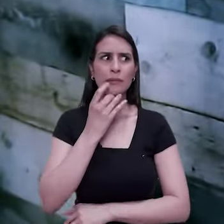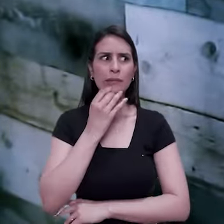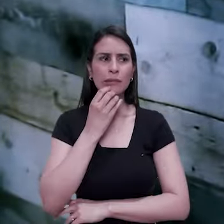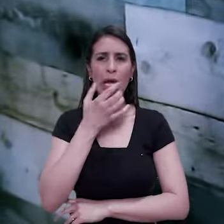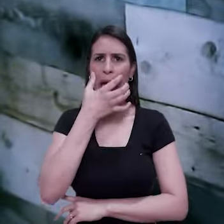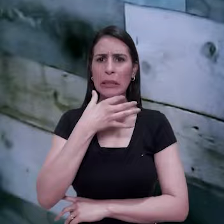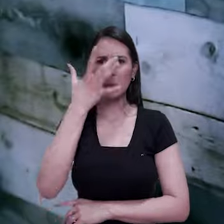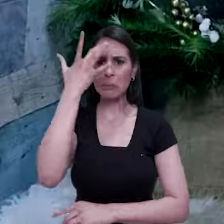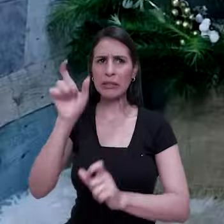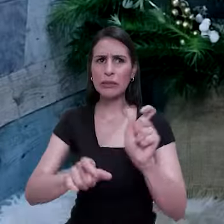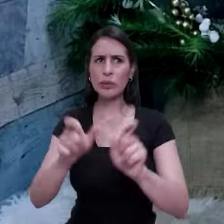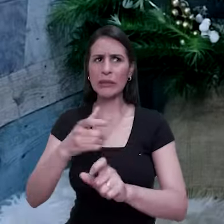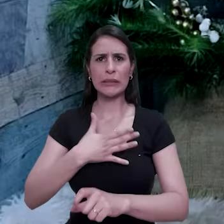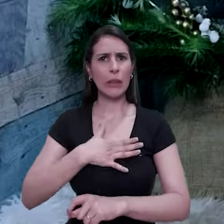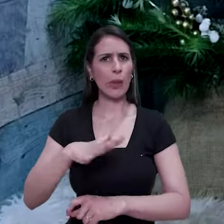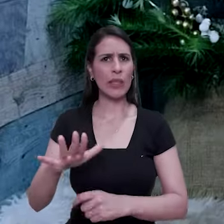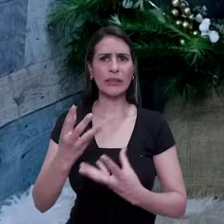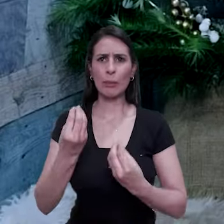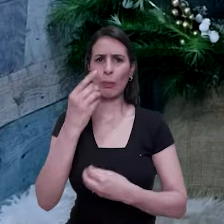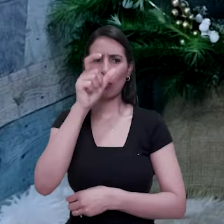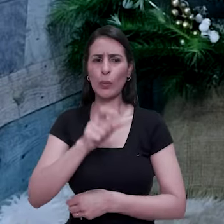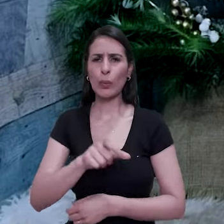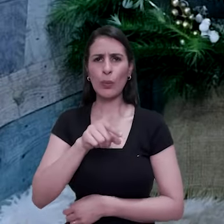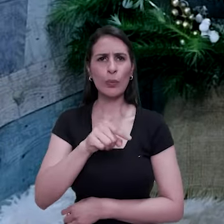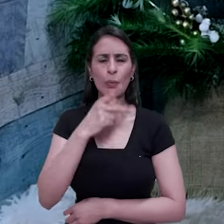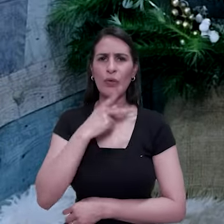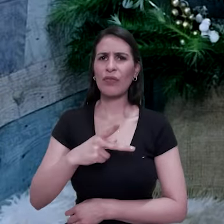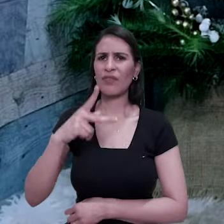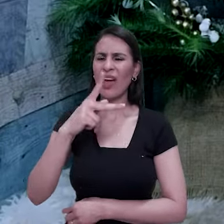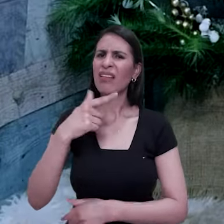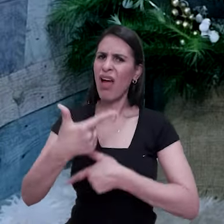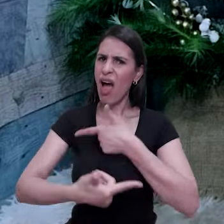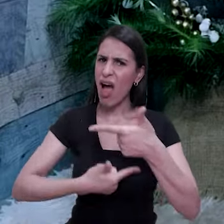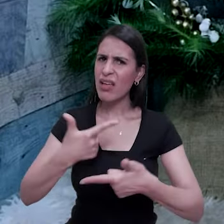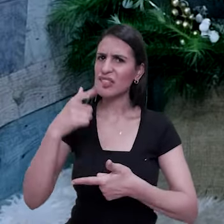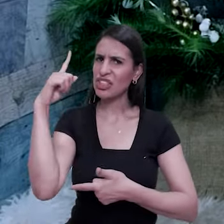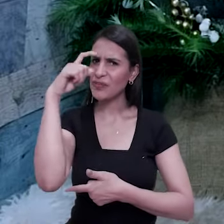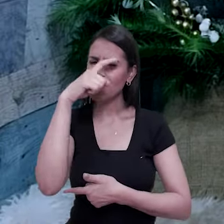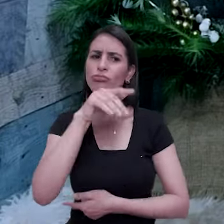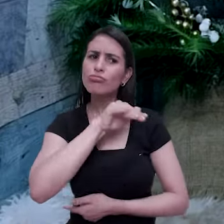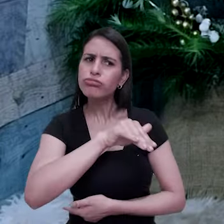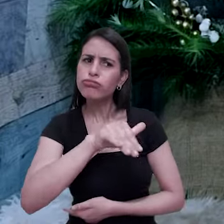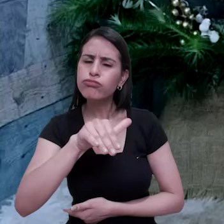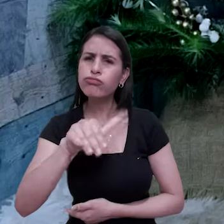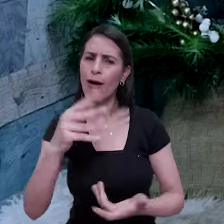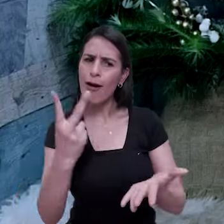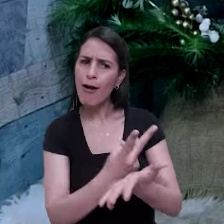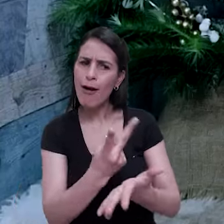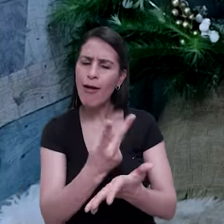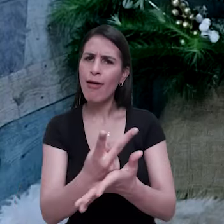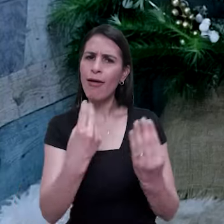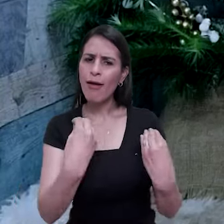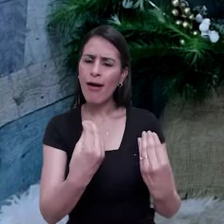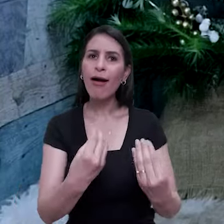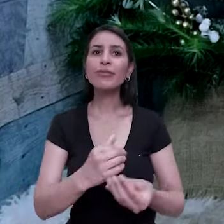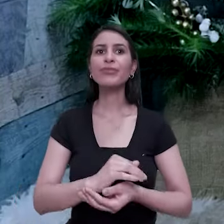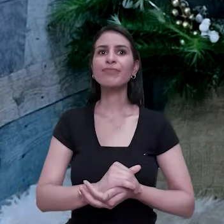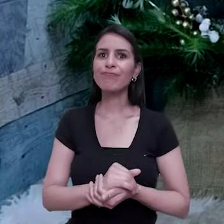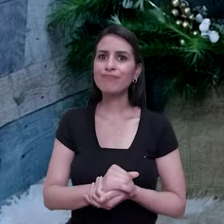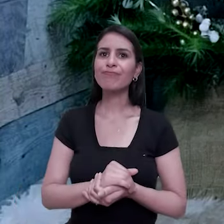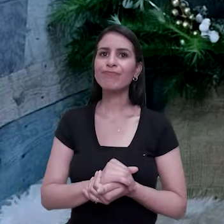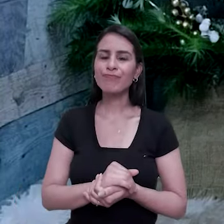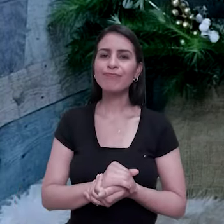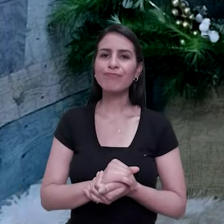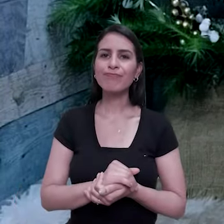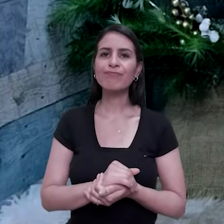muito dele, não é? Que trabalho difícil ter que chamar a atenção das pessoas que fazem coisas erradas.